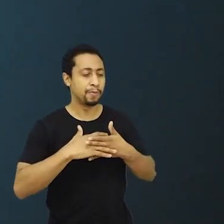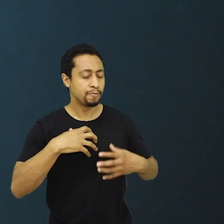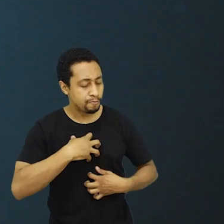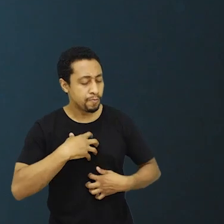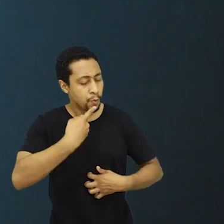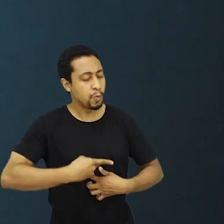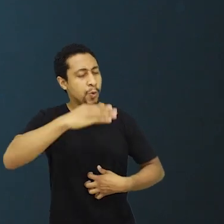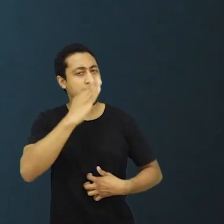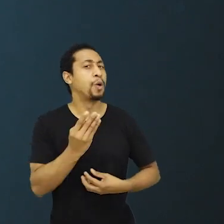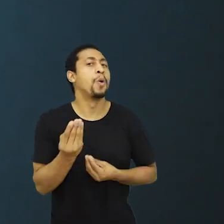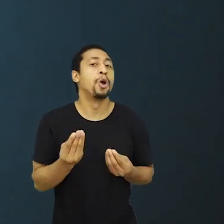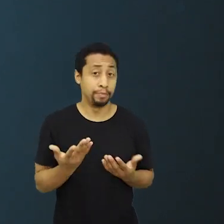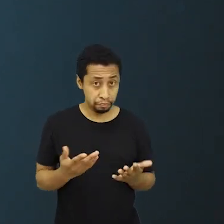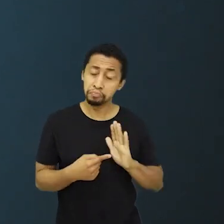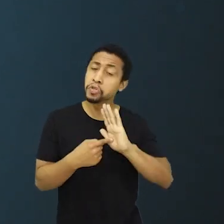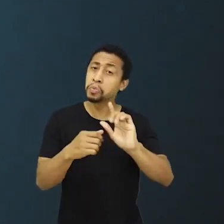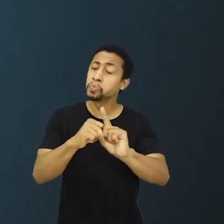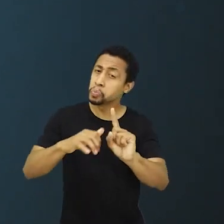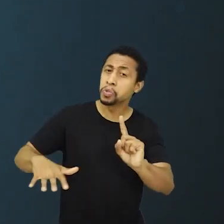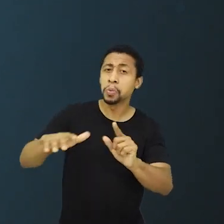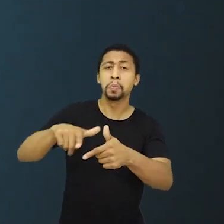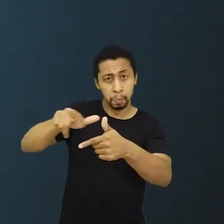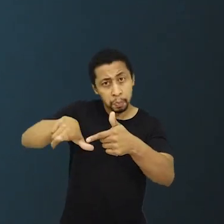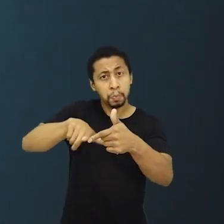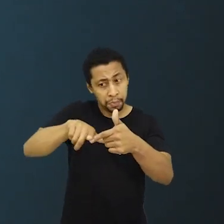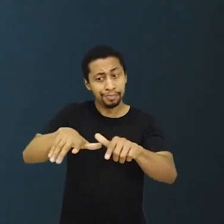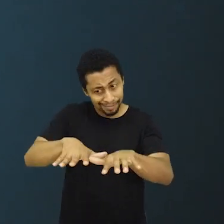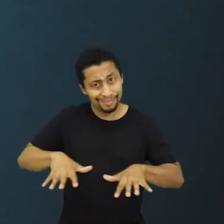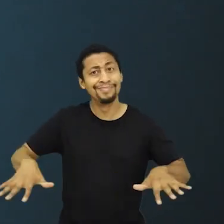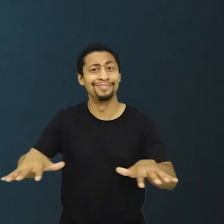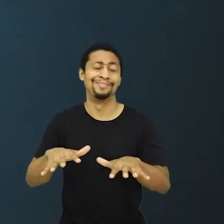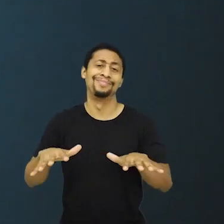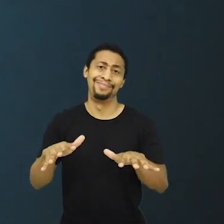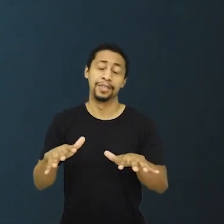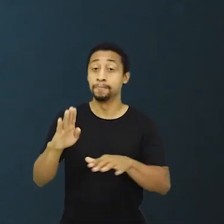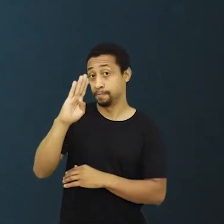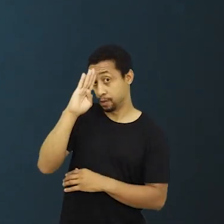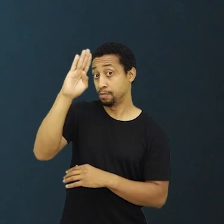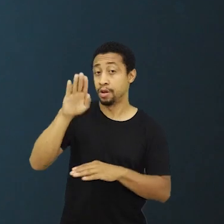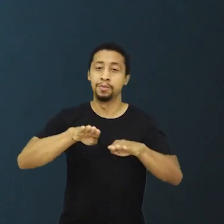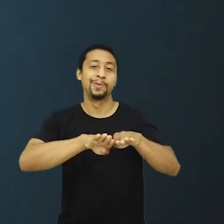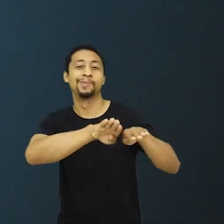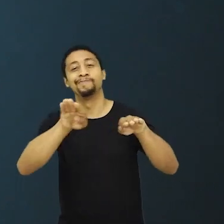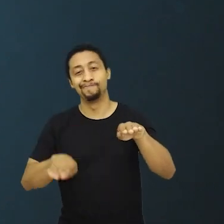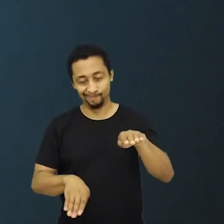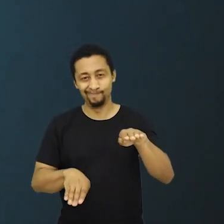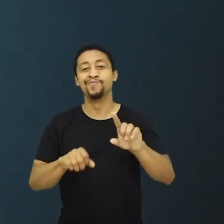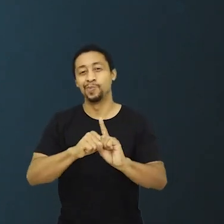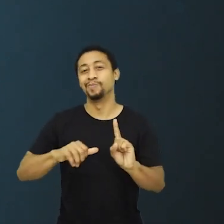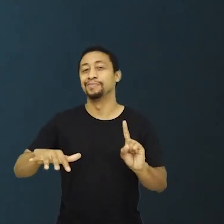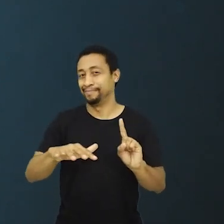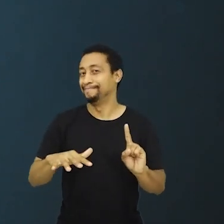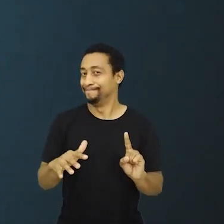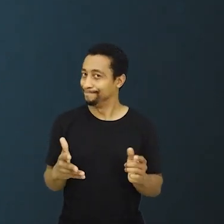social, de problemas sociais brasileiros, da sociedade, principalmente da desigualdade social.